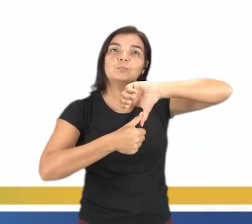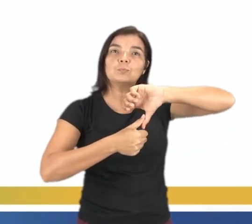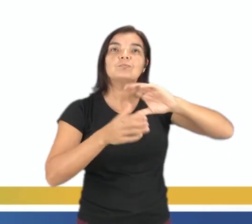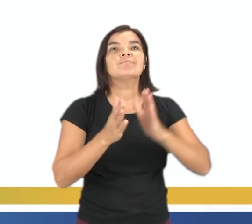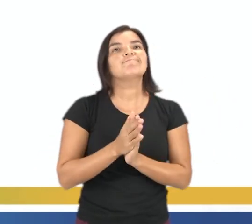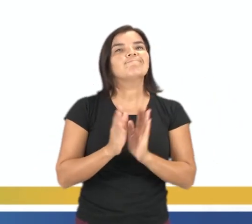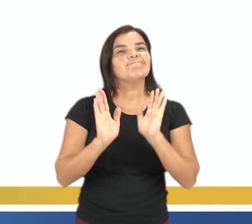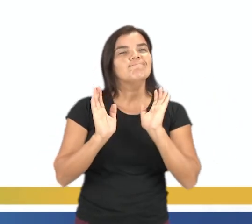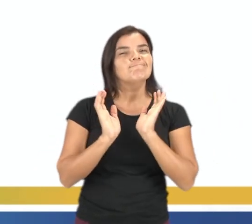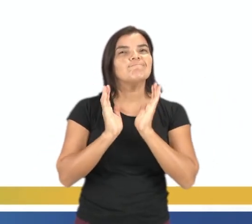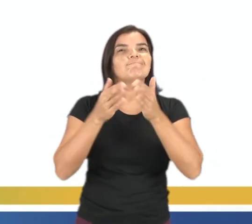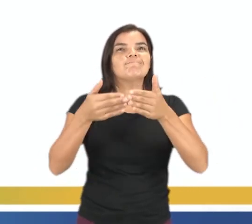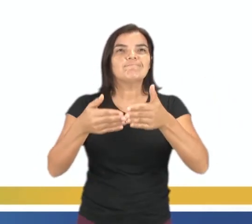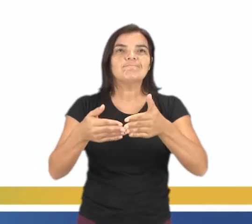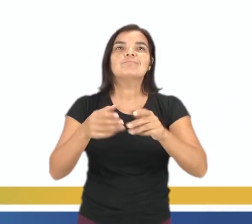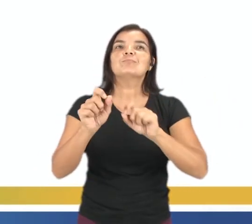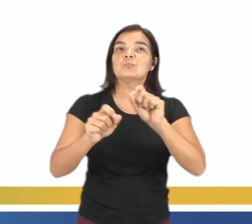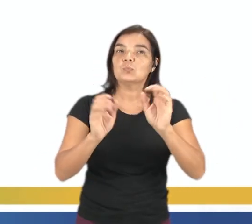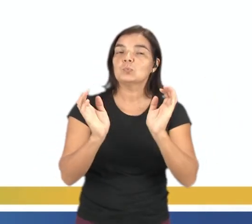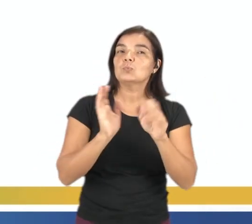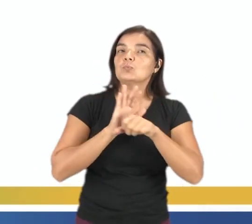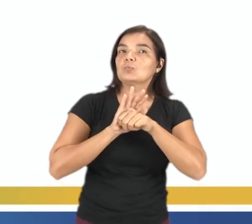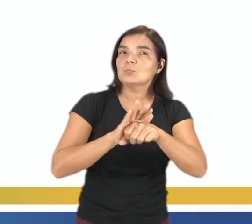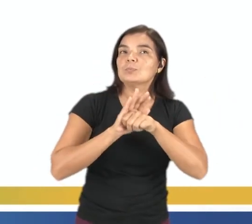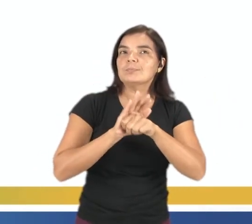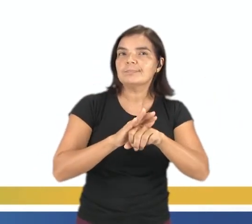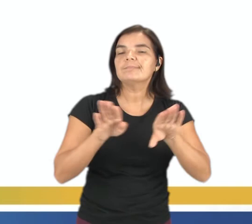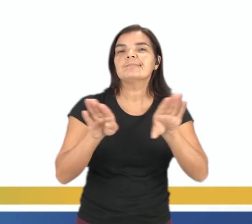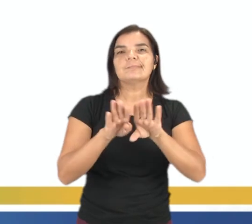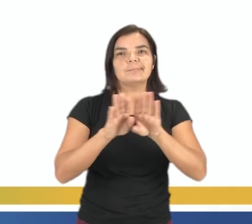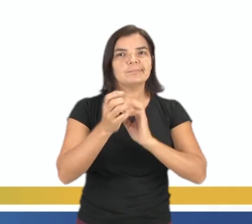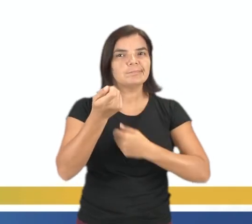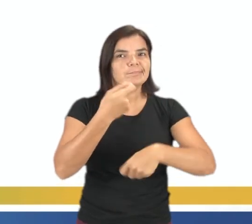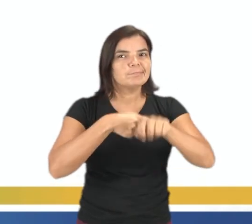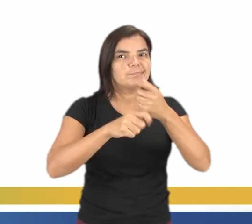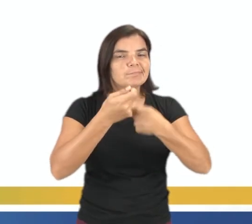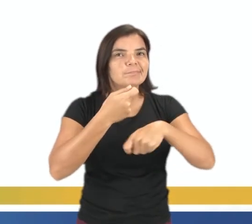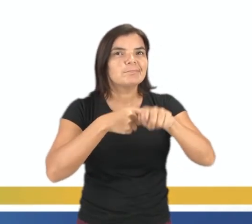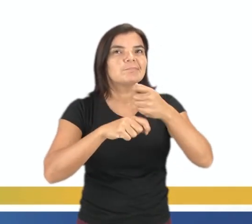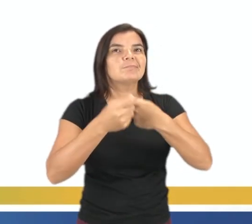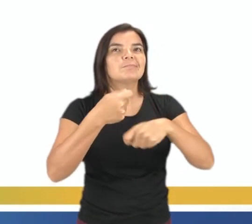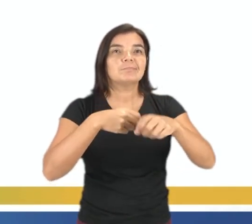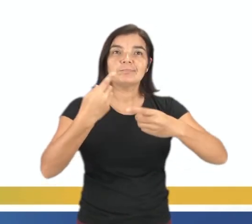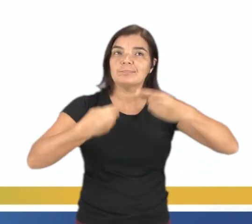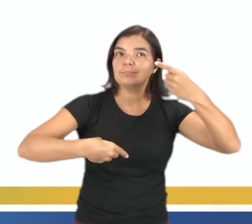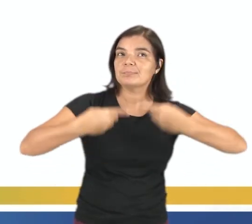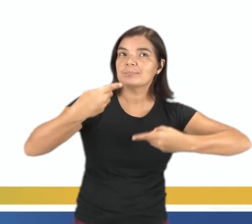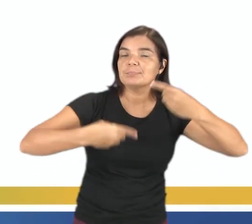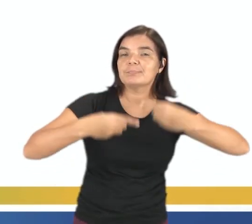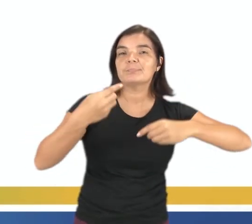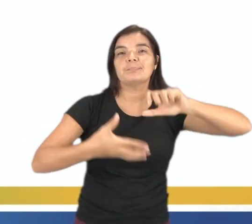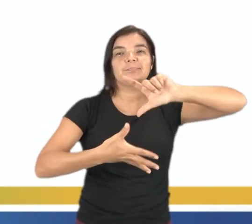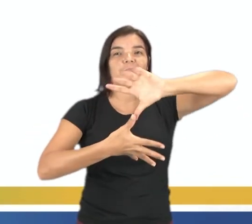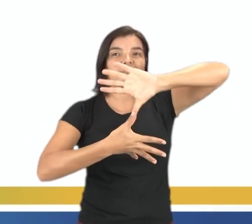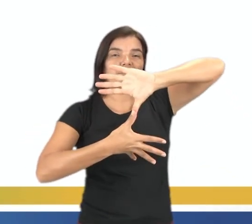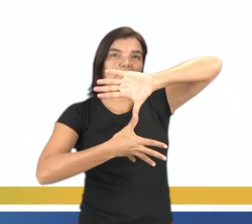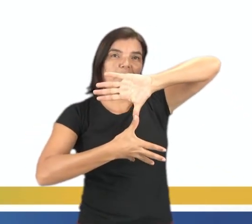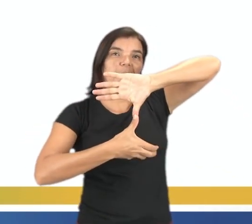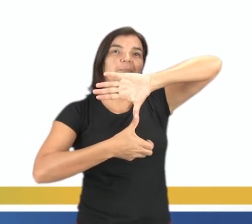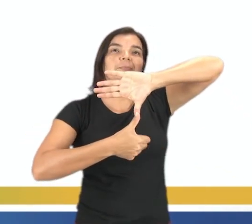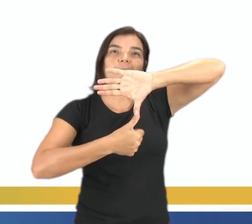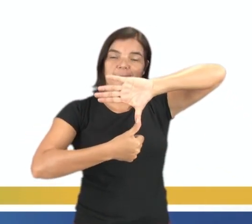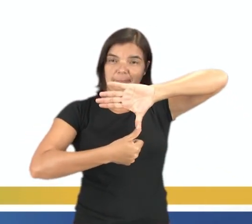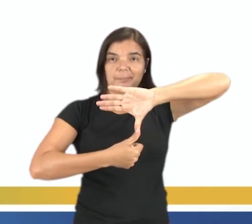Sul, consolidando uma atuação que visa a cooperação e integração econômica